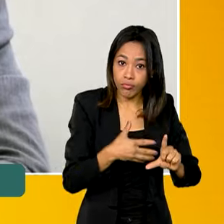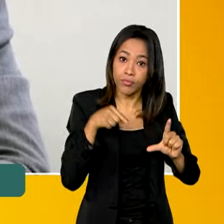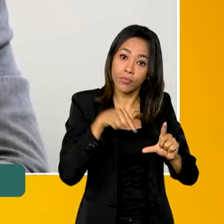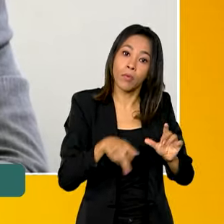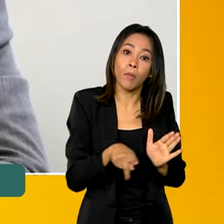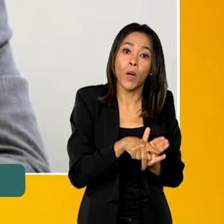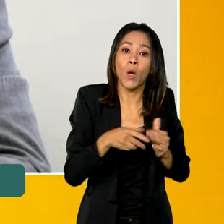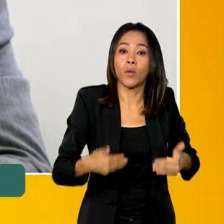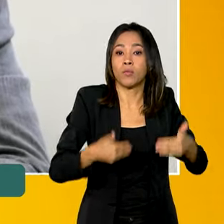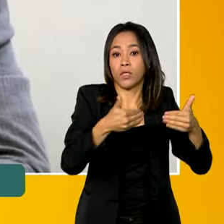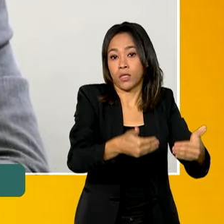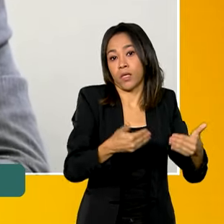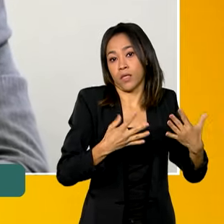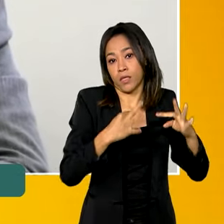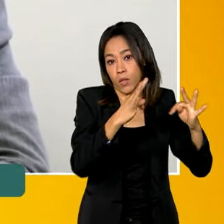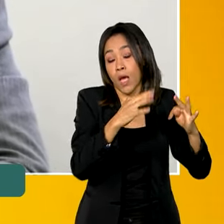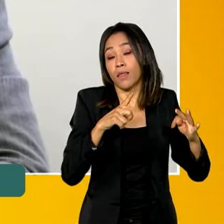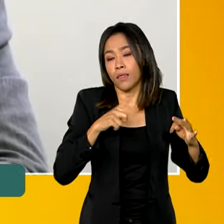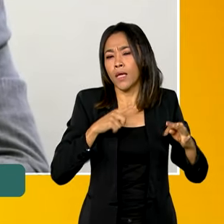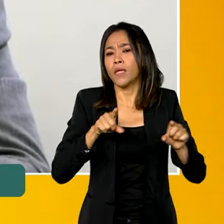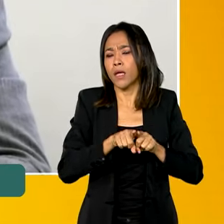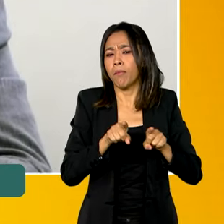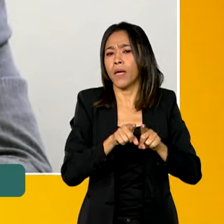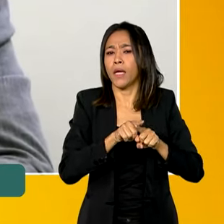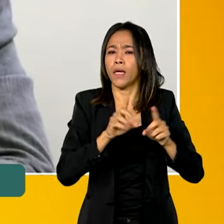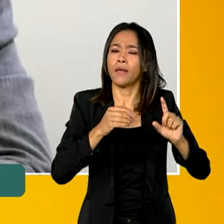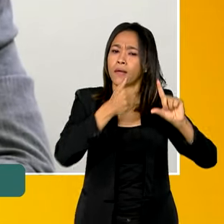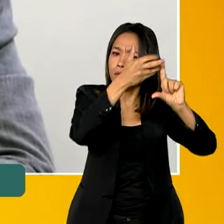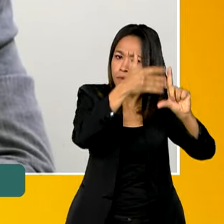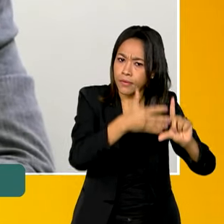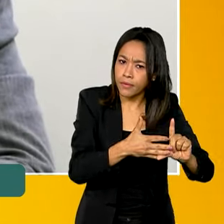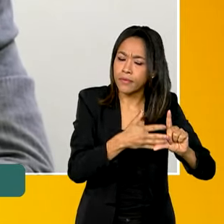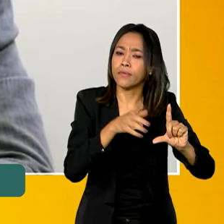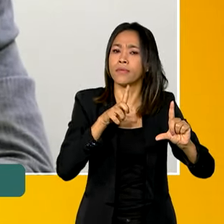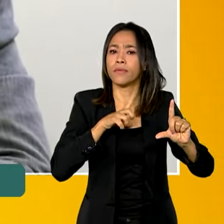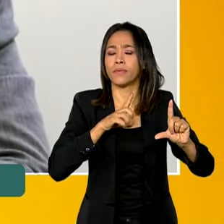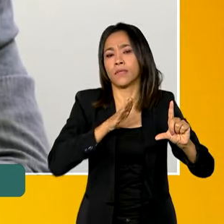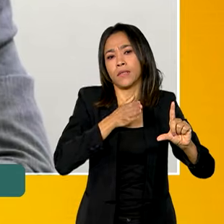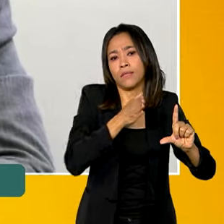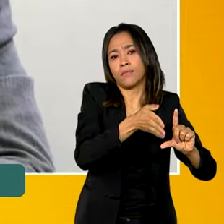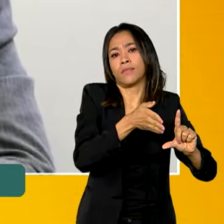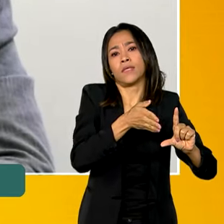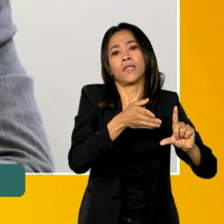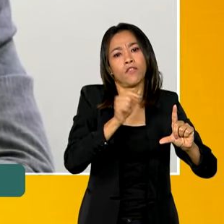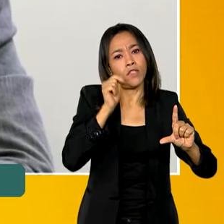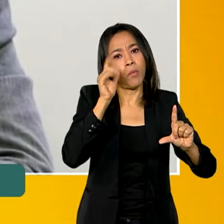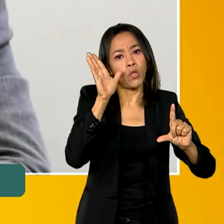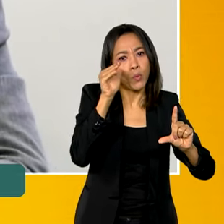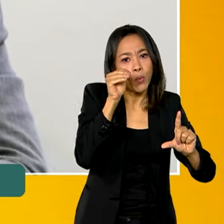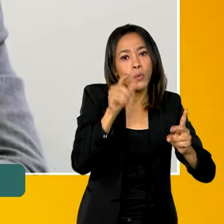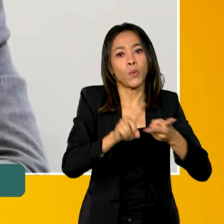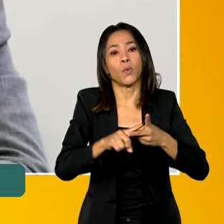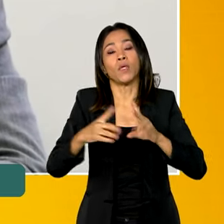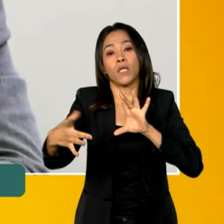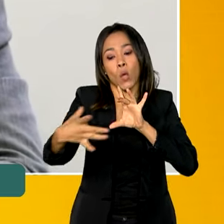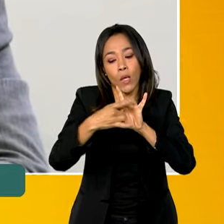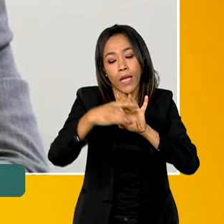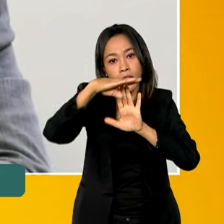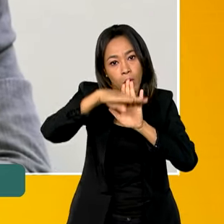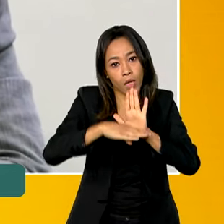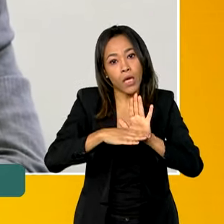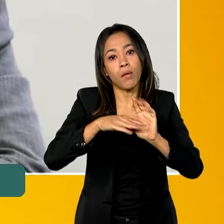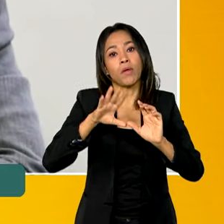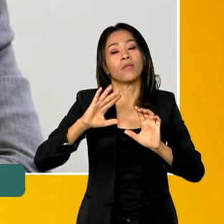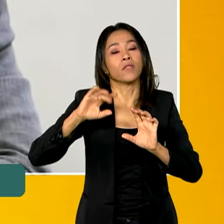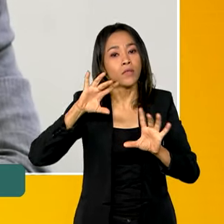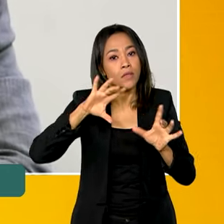programas ter terem sites específicos então centelha tem tem um site específico Connect startups tem site específico e assim